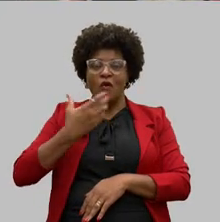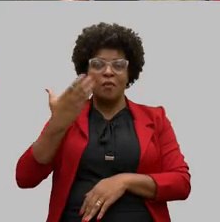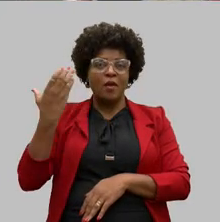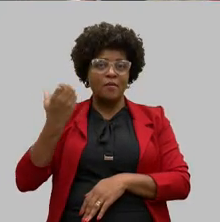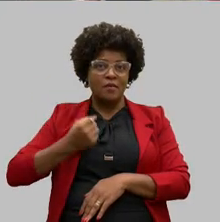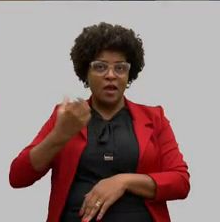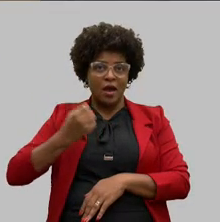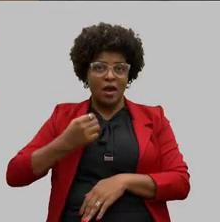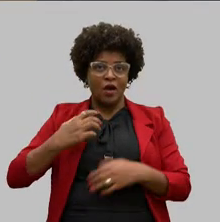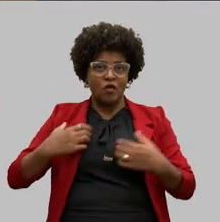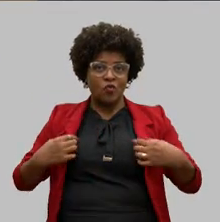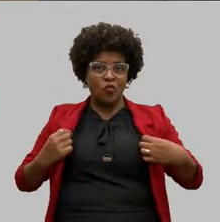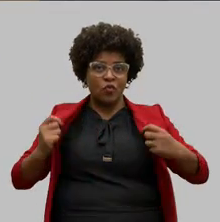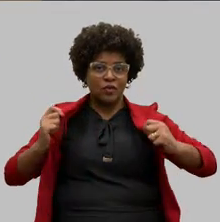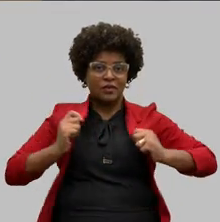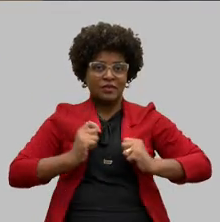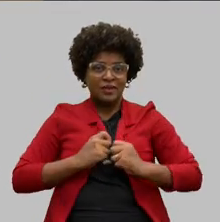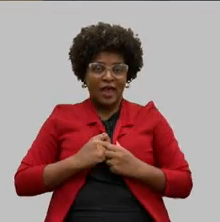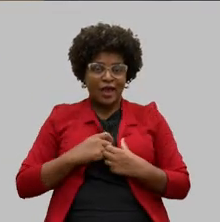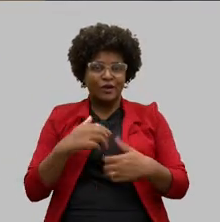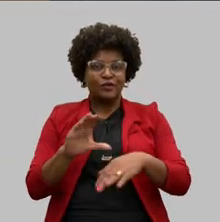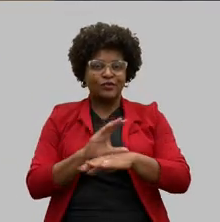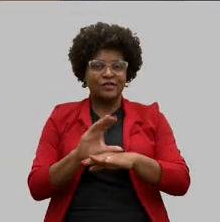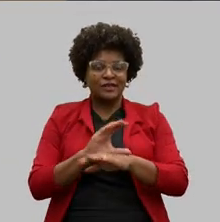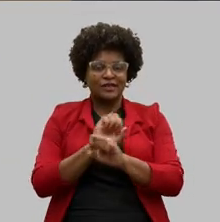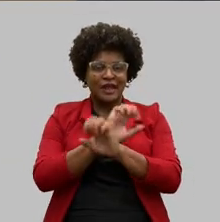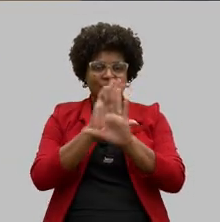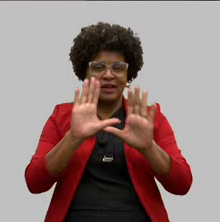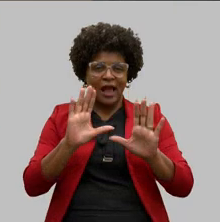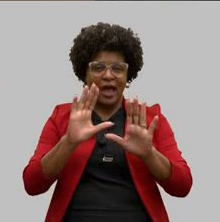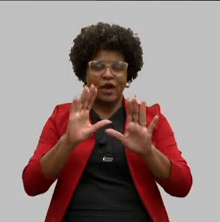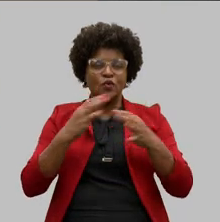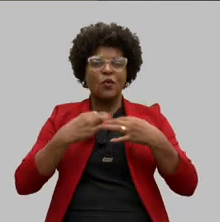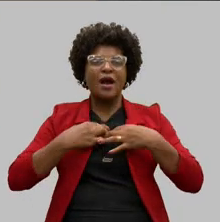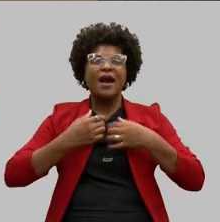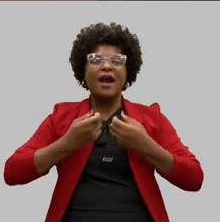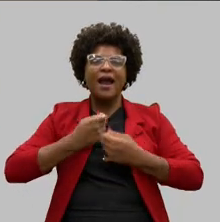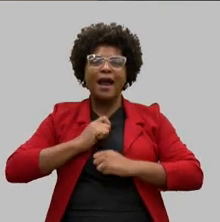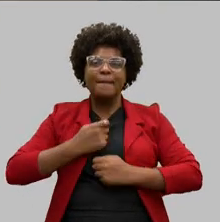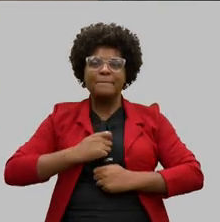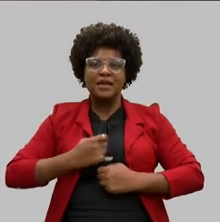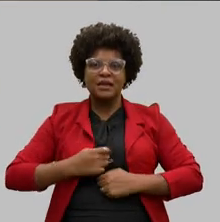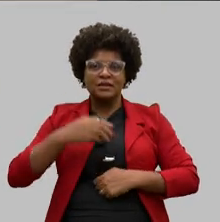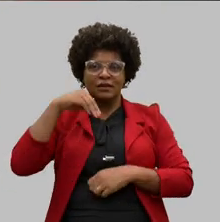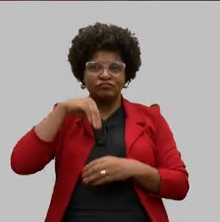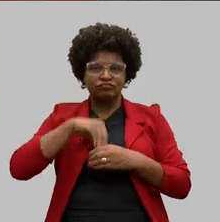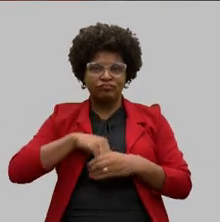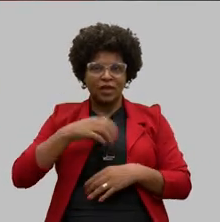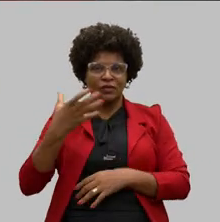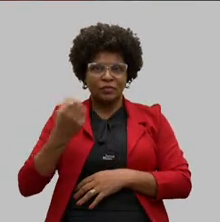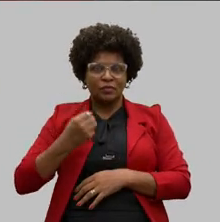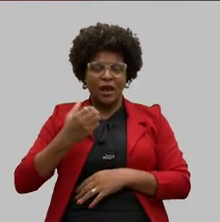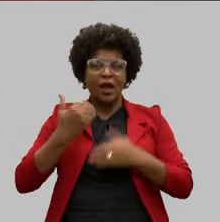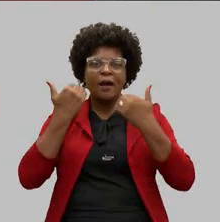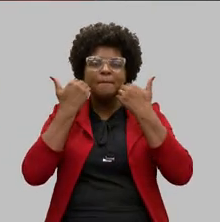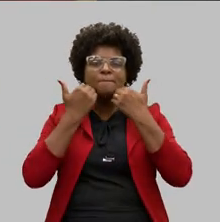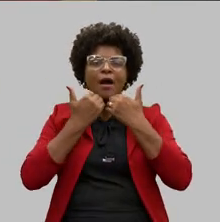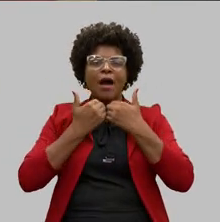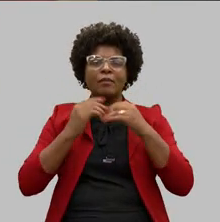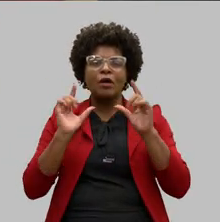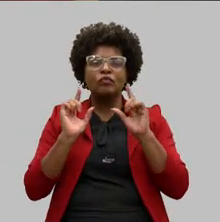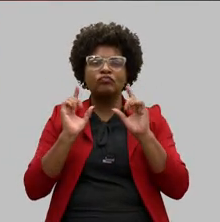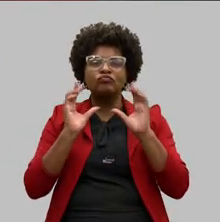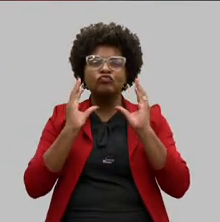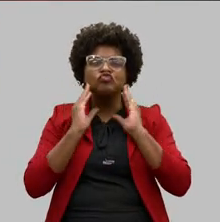um terno cinza claro como camisa branca Barbas e cabelos curtos tô sentado aqui à mesa de trabalho ao